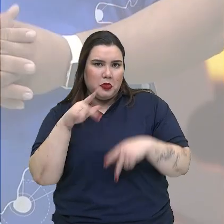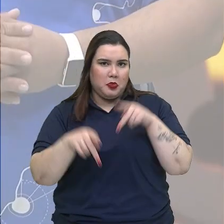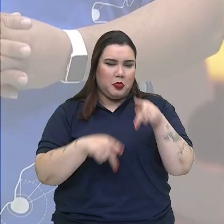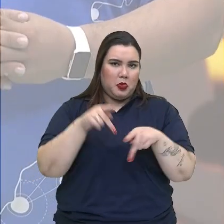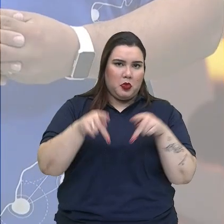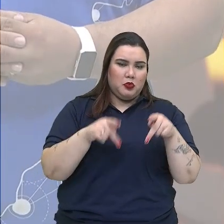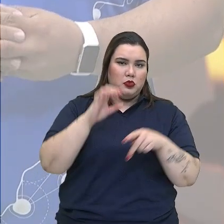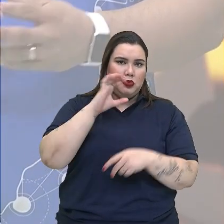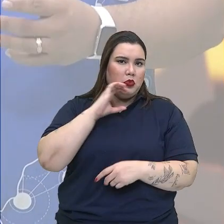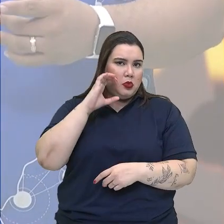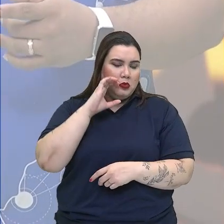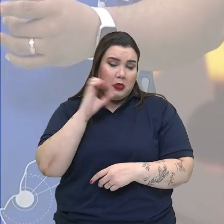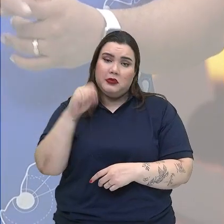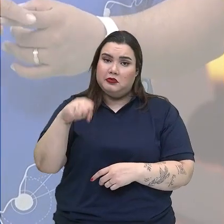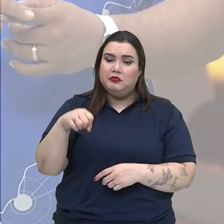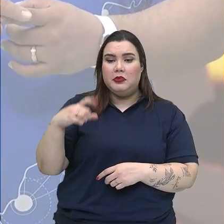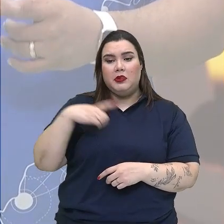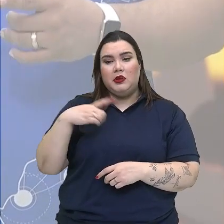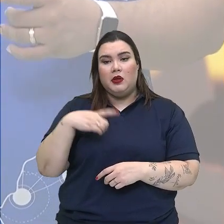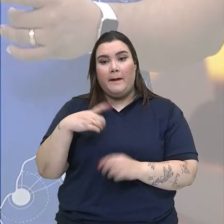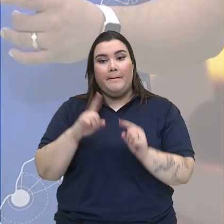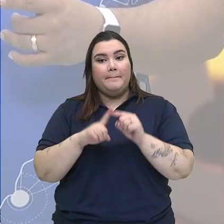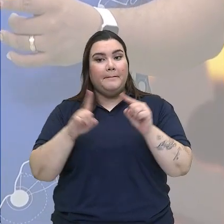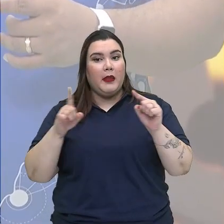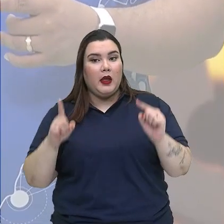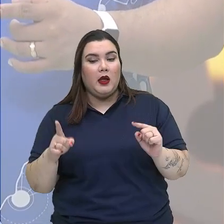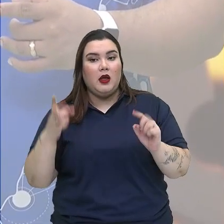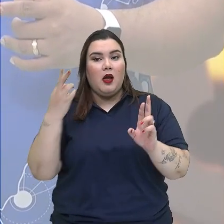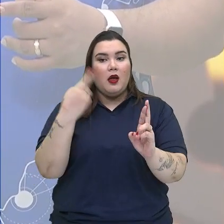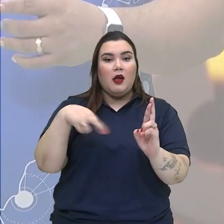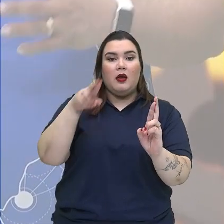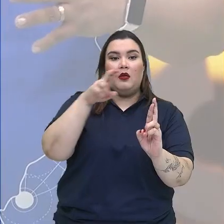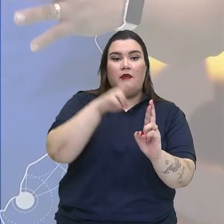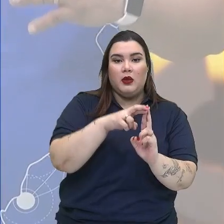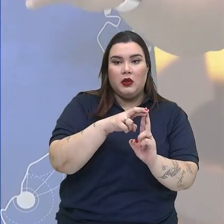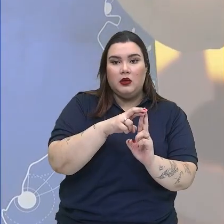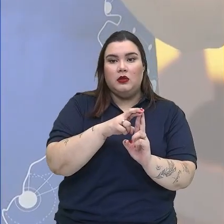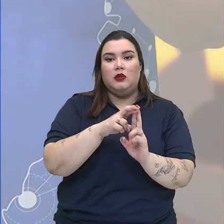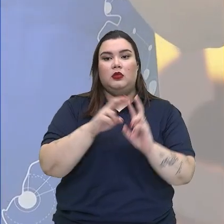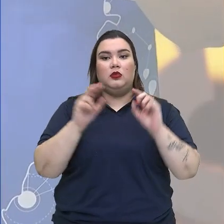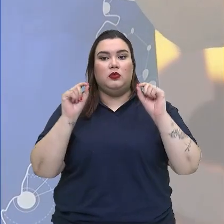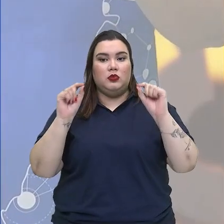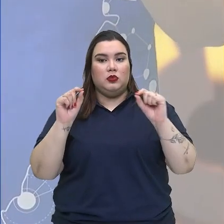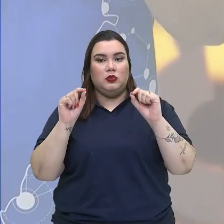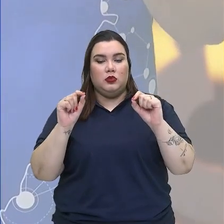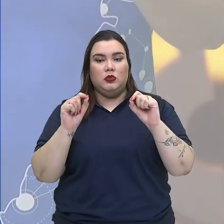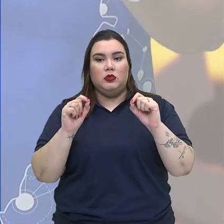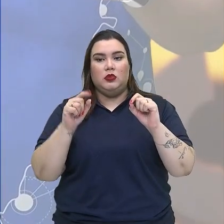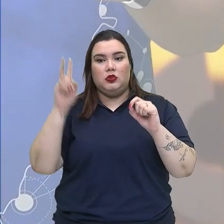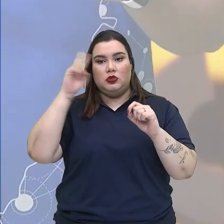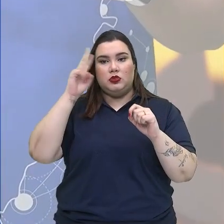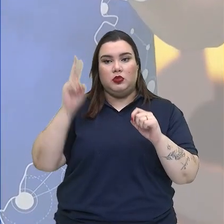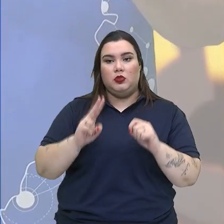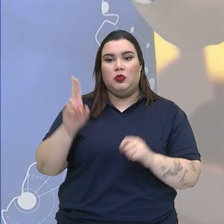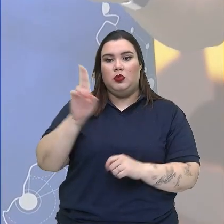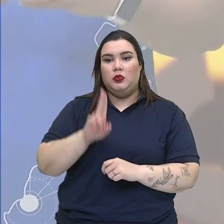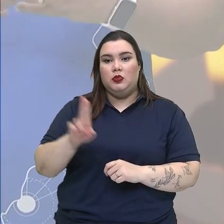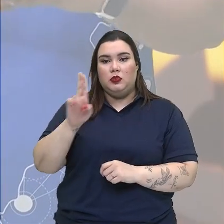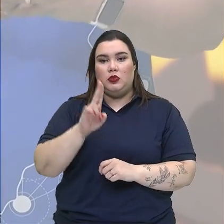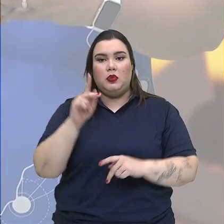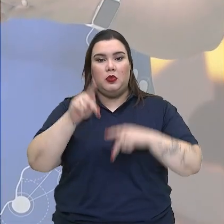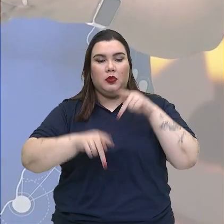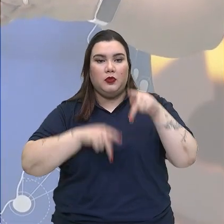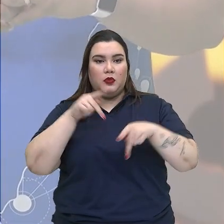da chegada do Colombo, sim. No entanto, nós nos referimos muito mais, tá? Normalmente na história nós utilizamos esse termo de